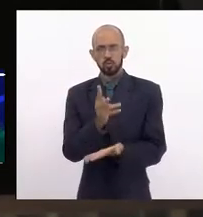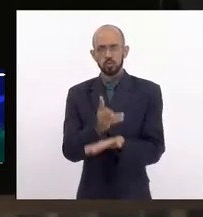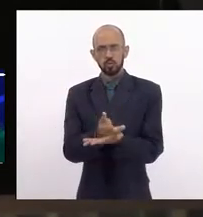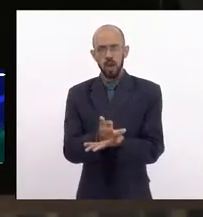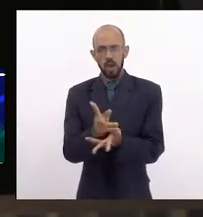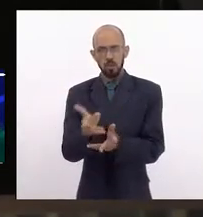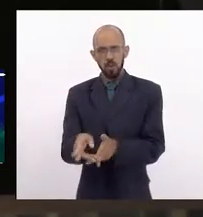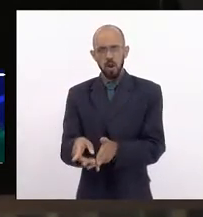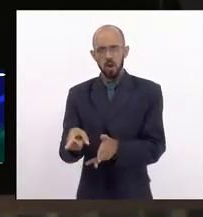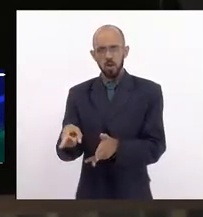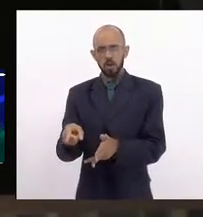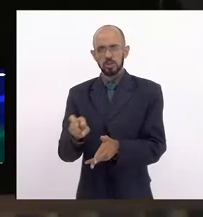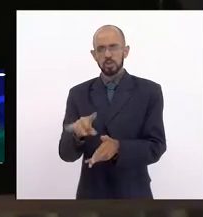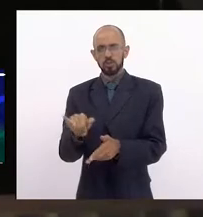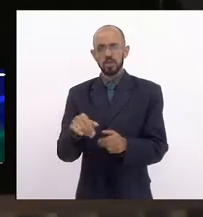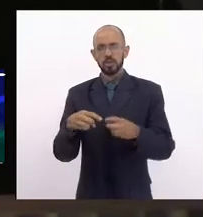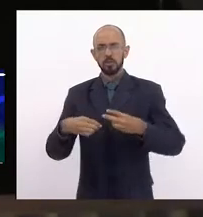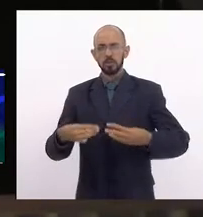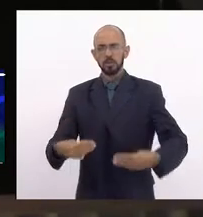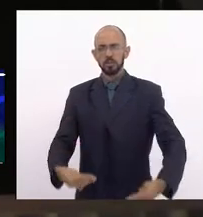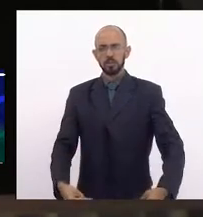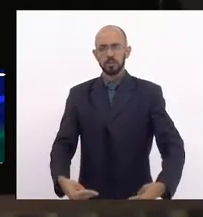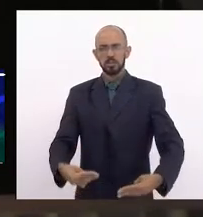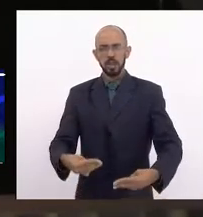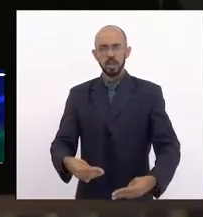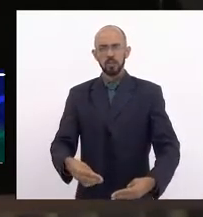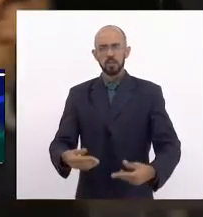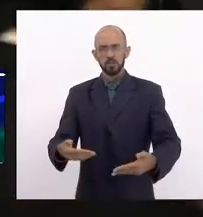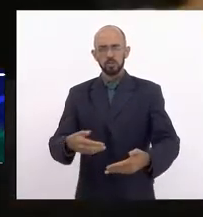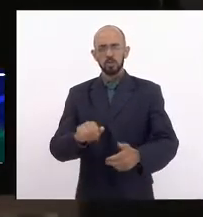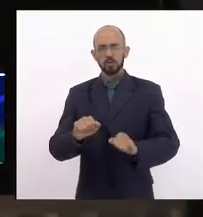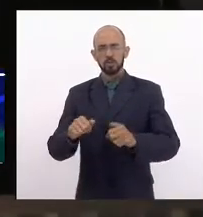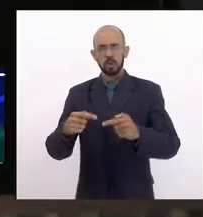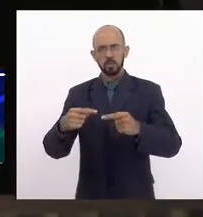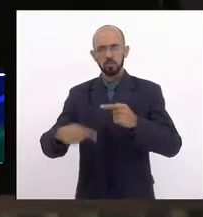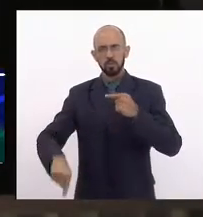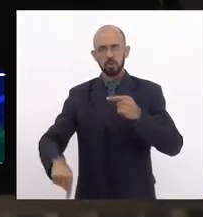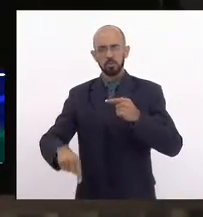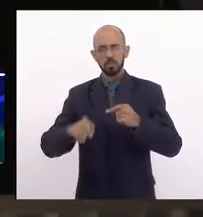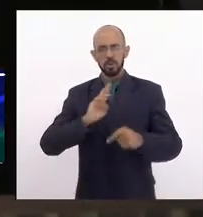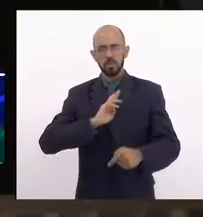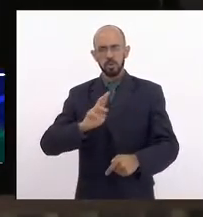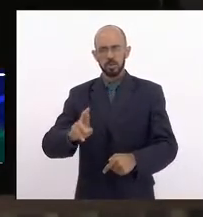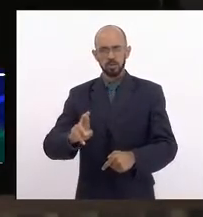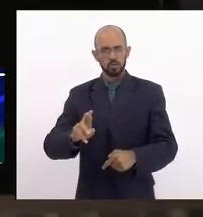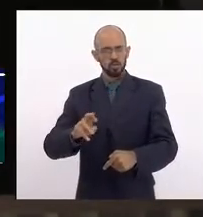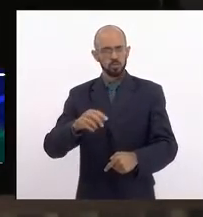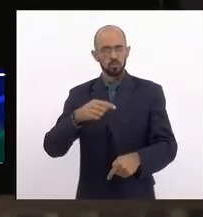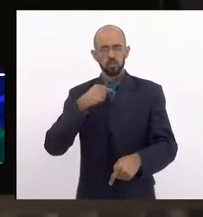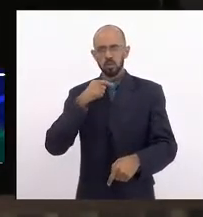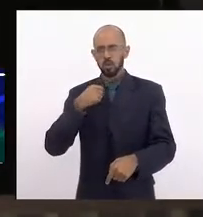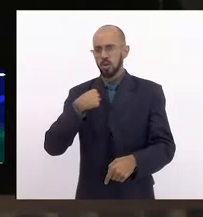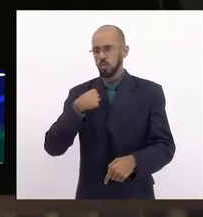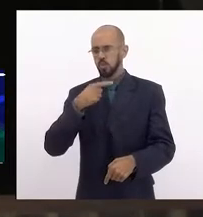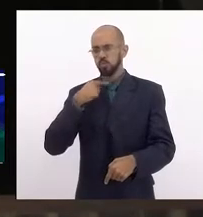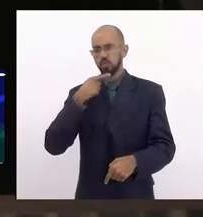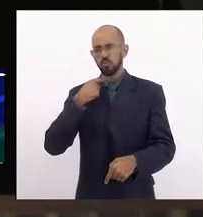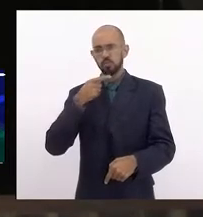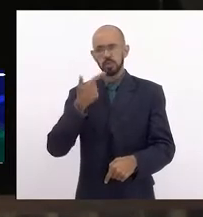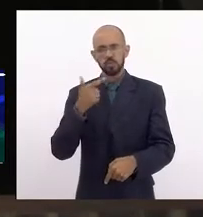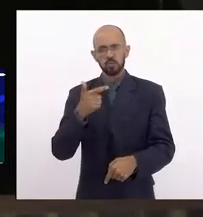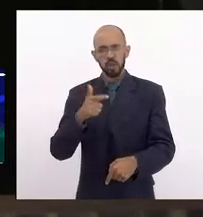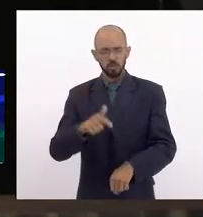nós teremos o Ministério do CS amento da liberdade religiosa eu não tenho a menor dúvida quanto a